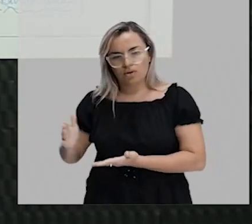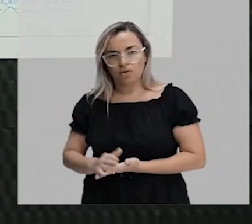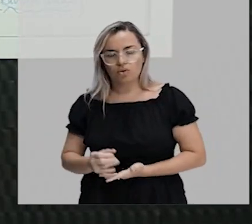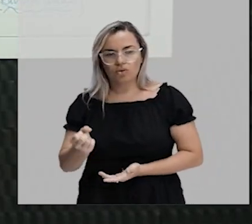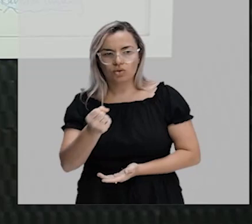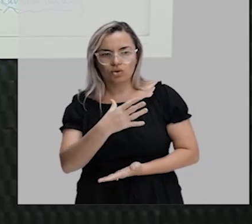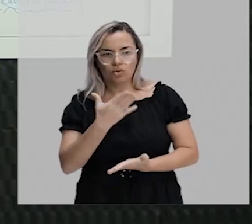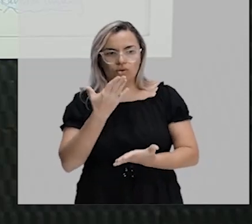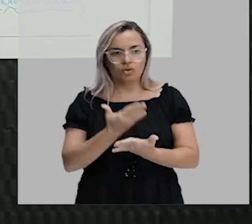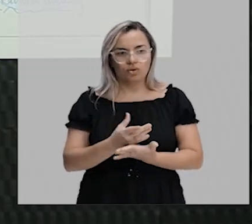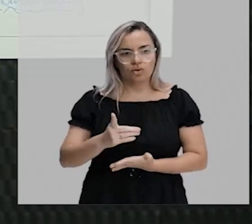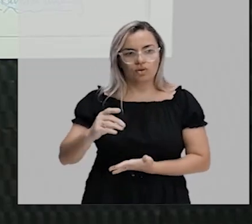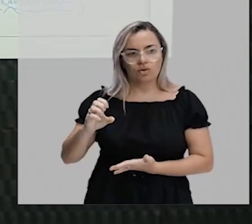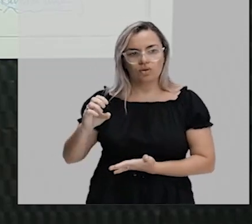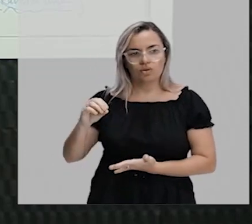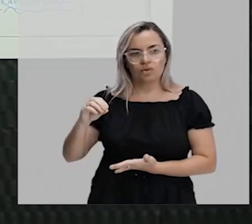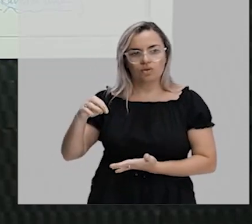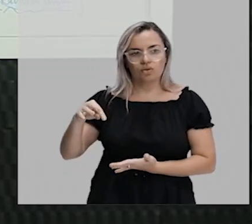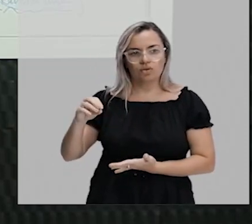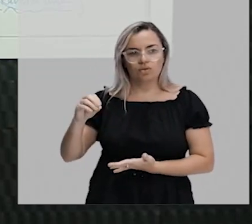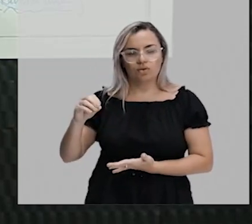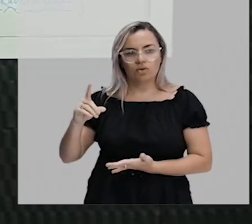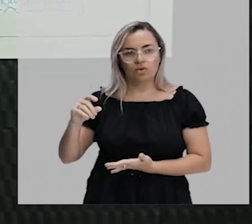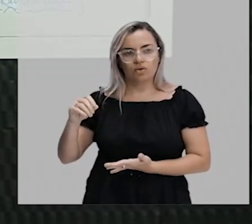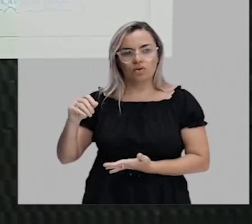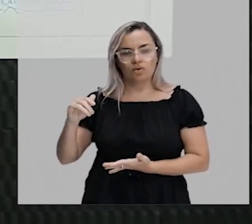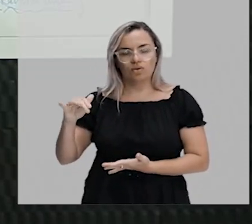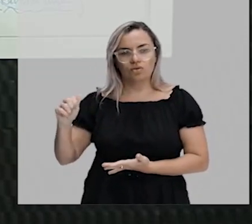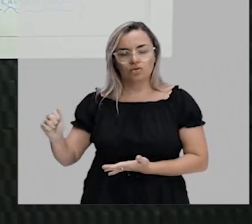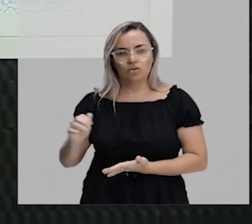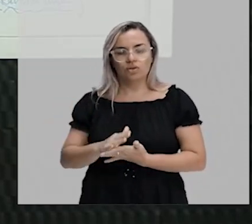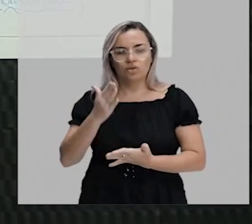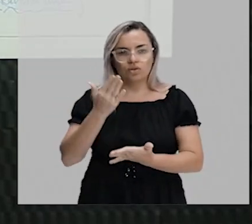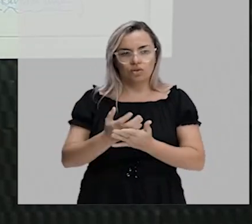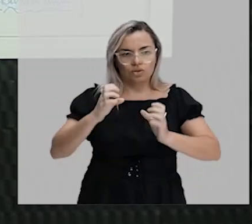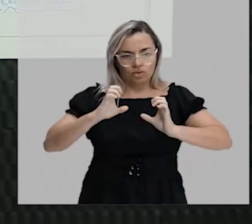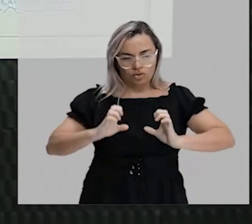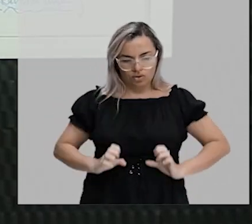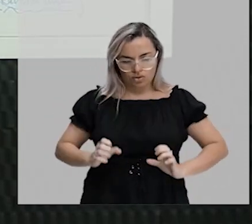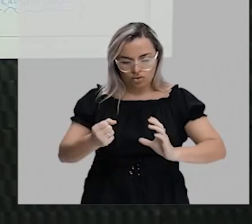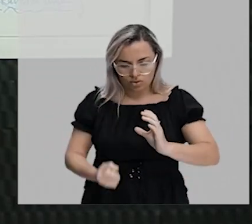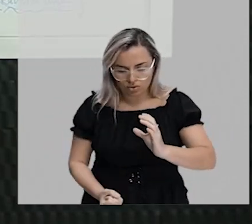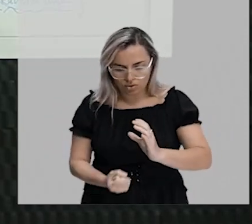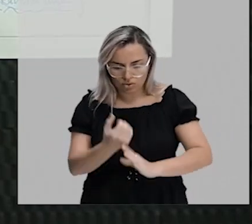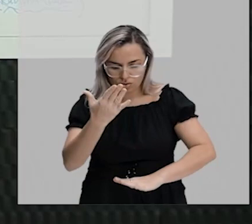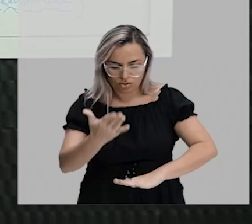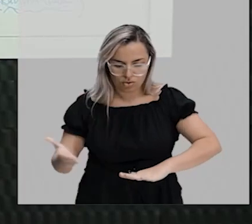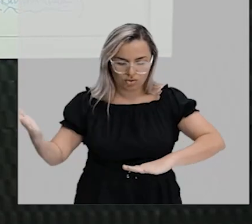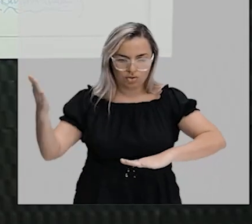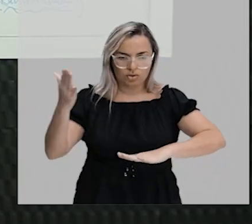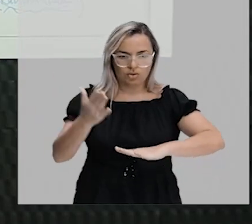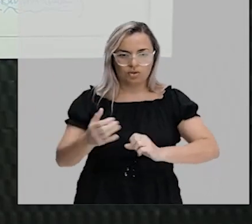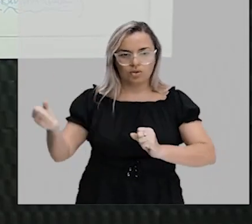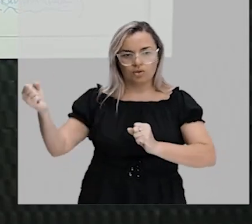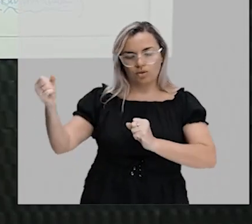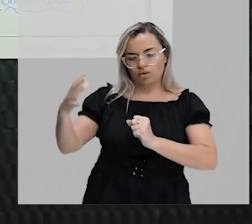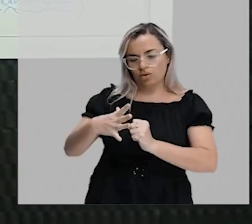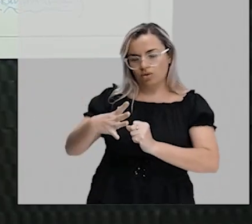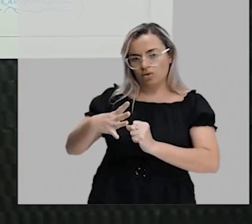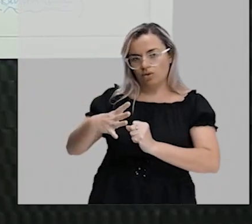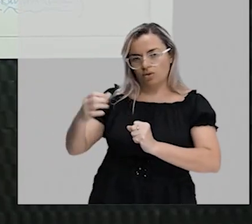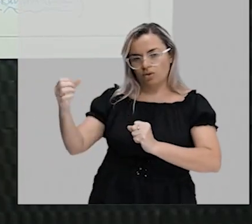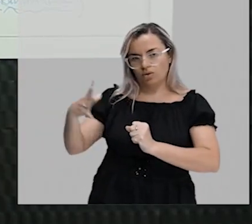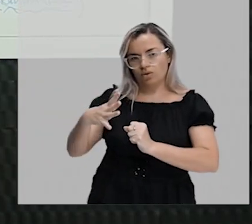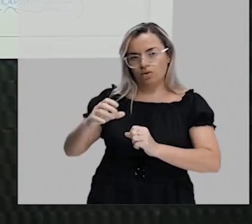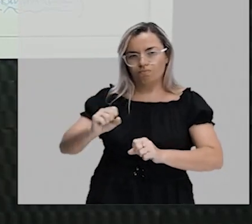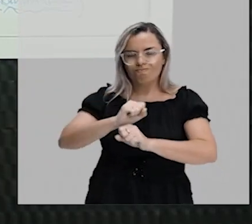maiores propostas de ética até hoje na humanidade, que surge ali na modernidade, no iluminismo, que é